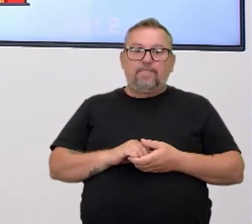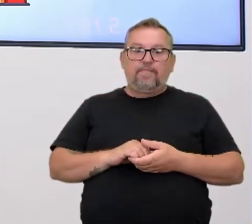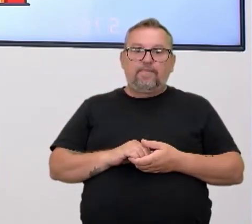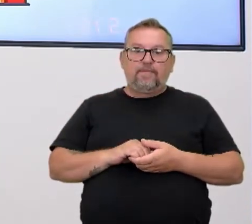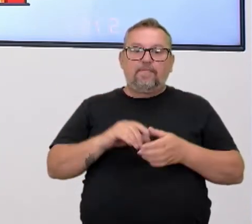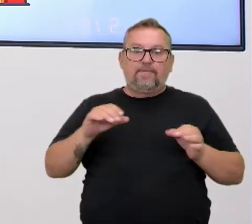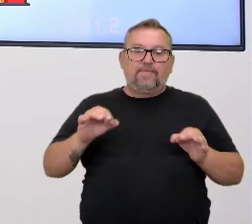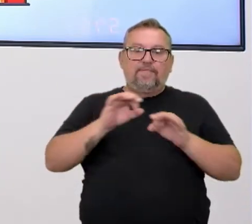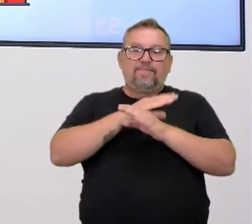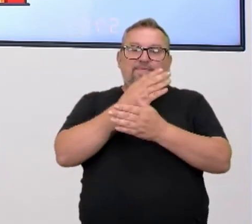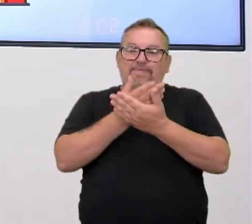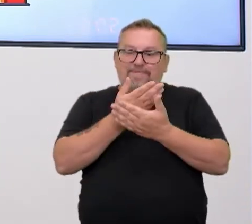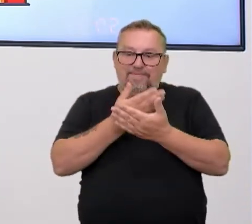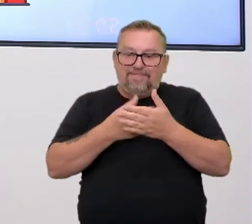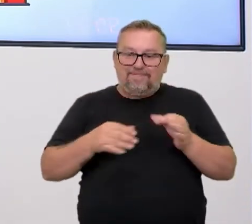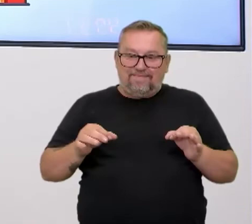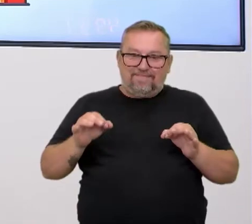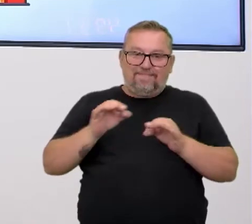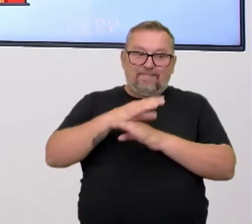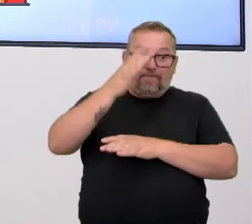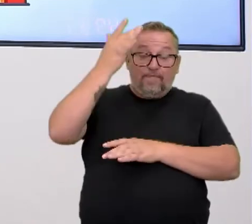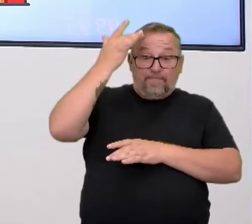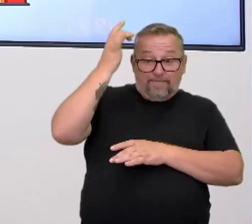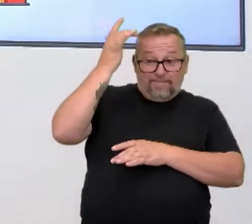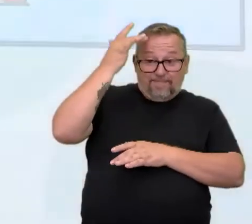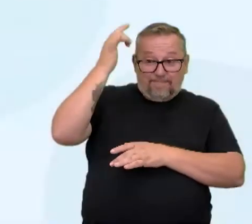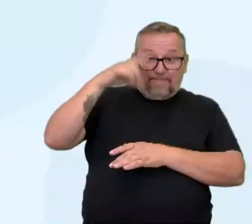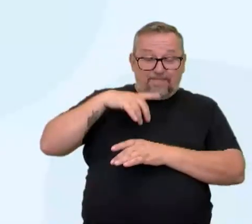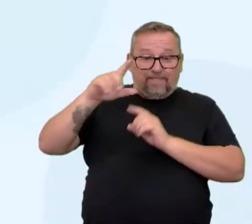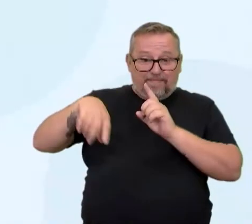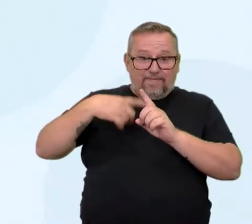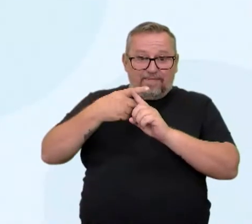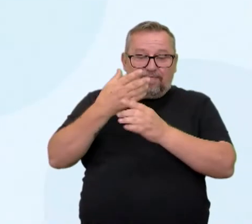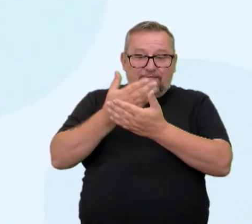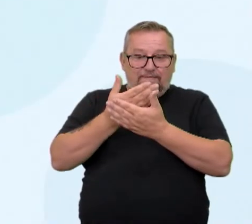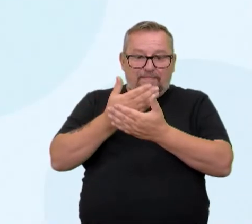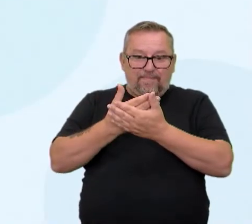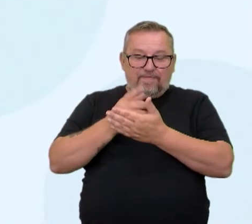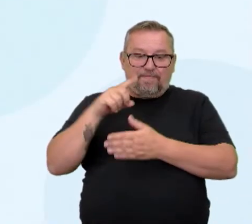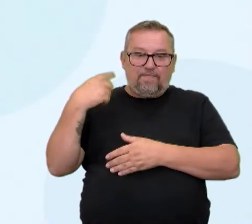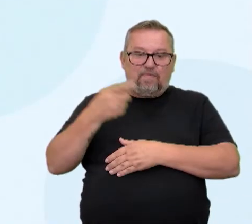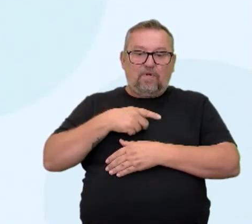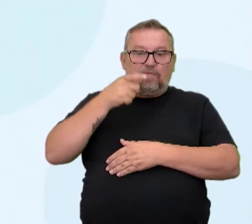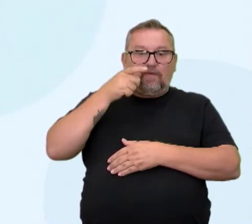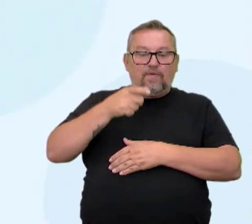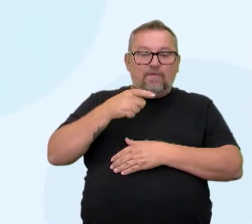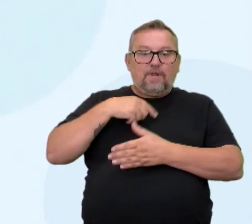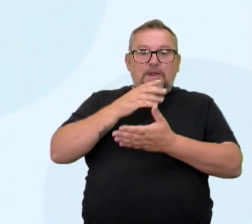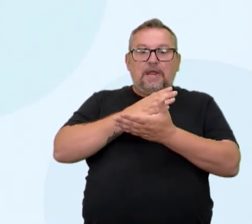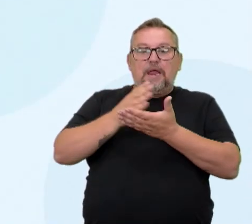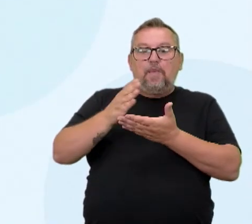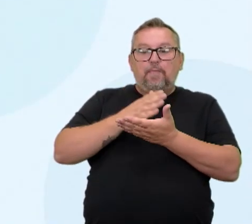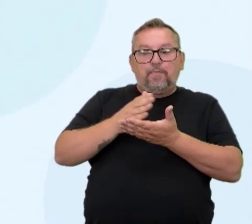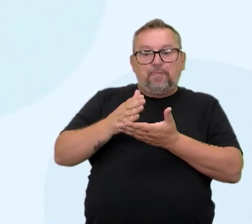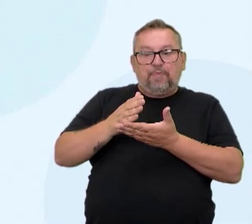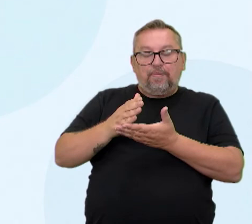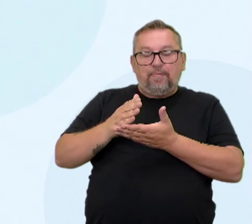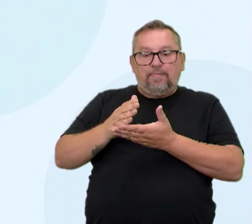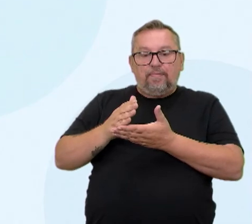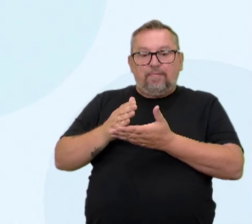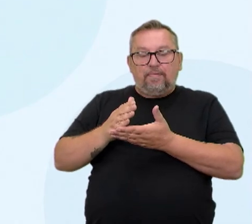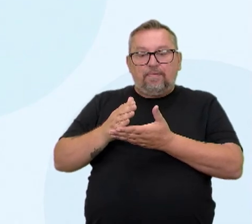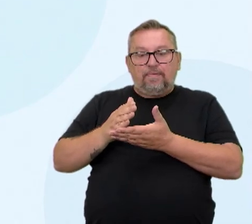que eu termino a aula de hoje. Amanhã, né? Amanhã tem mais, essa semana aí nós vamos ver a introdução